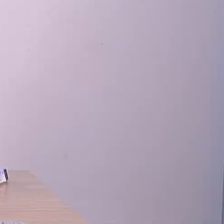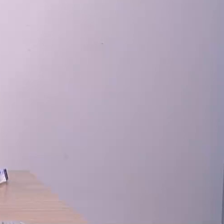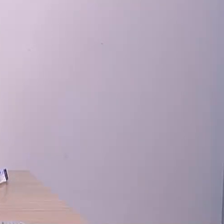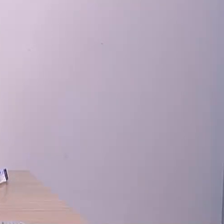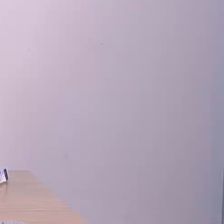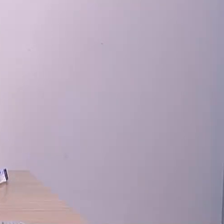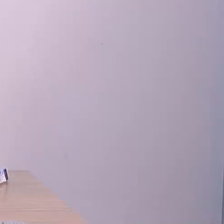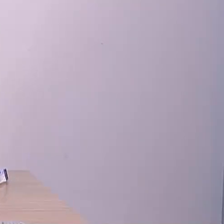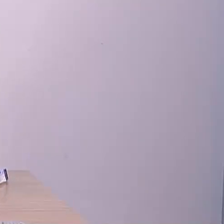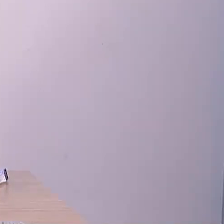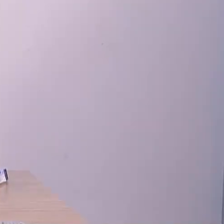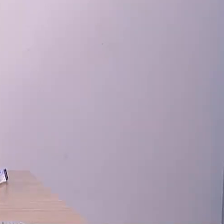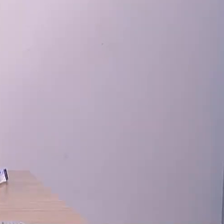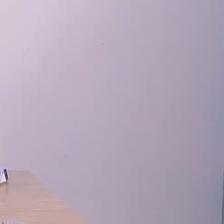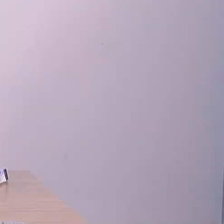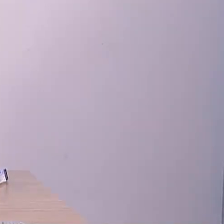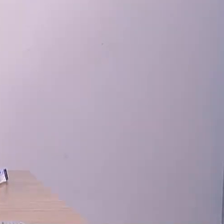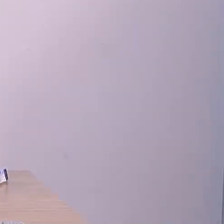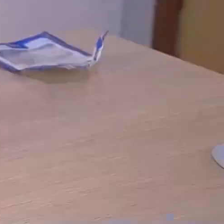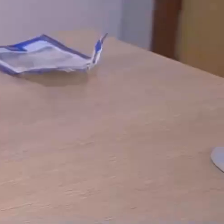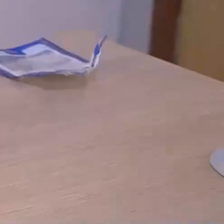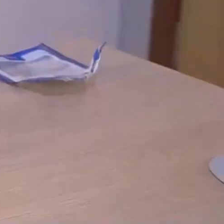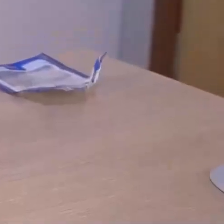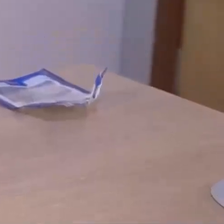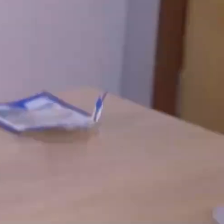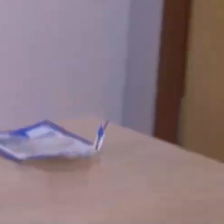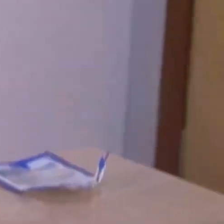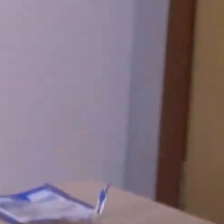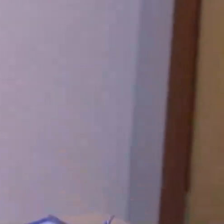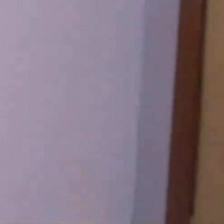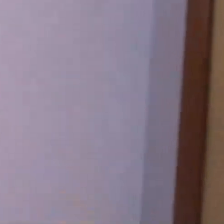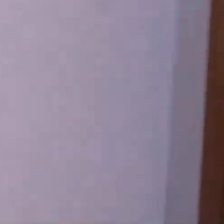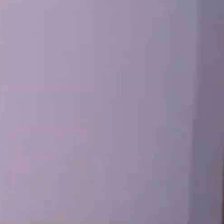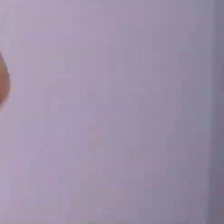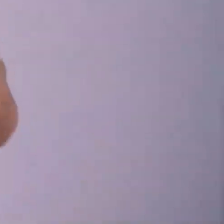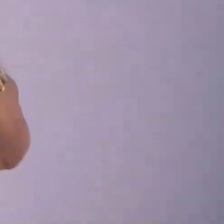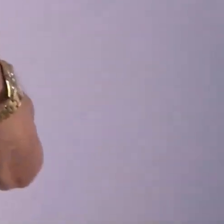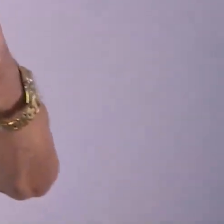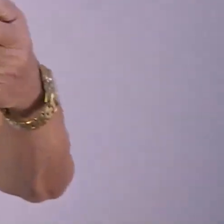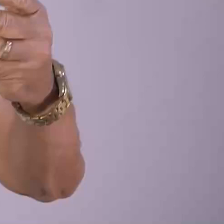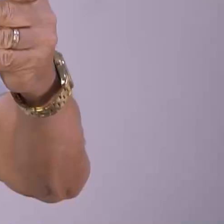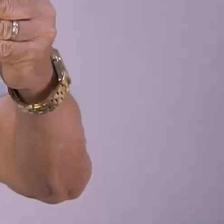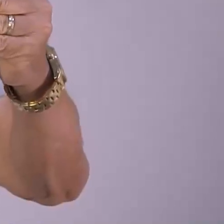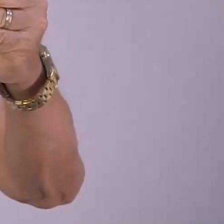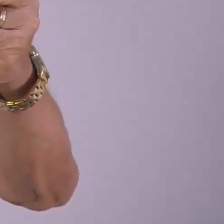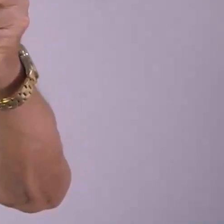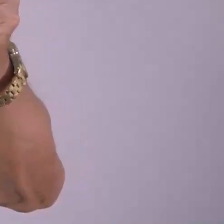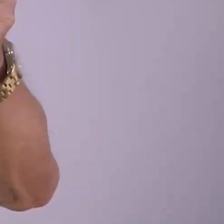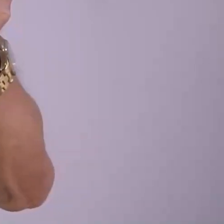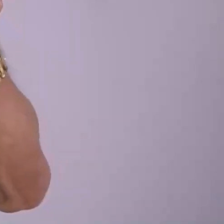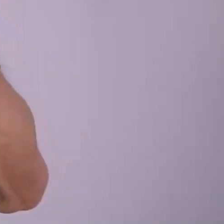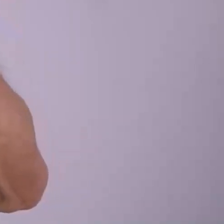Um pouquinho mais, só para completar. Ótimo. Então,